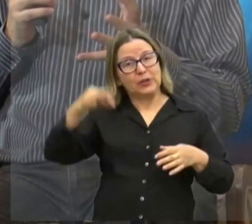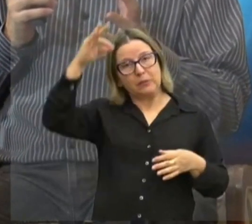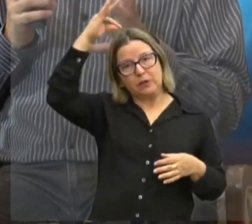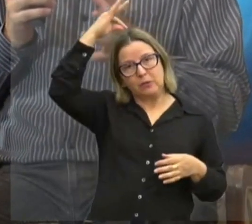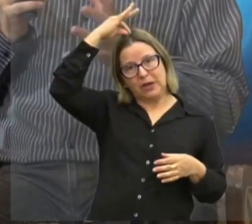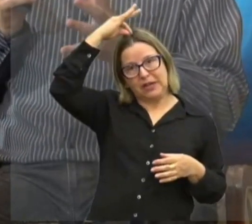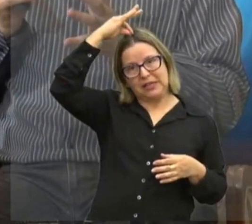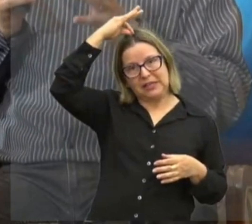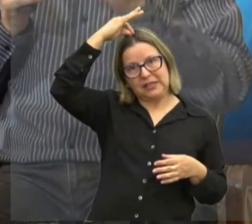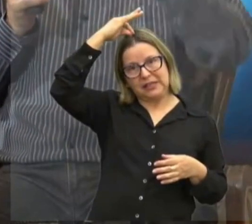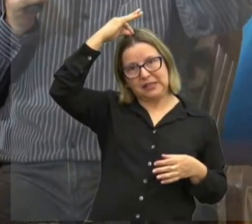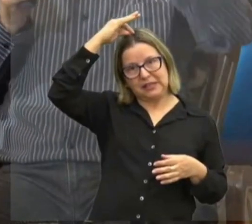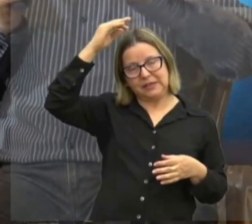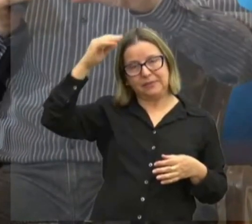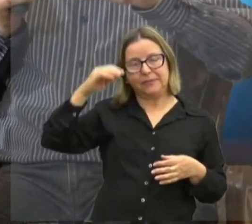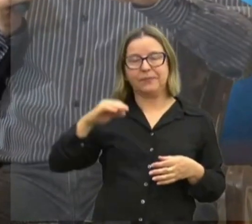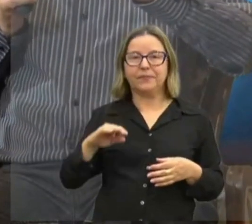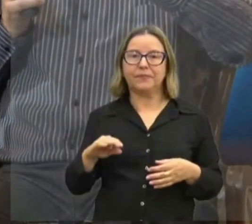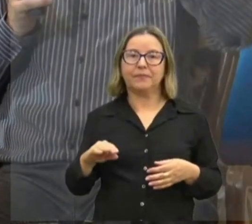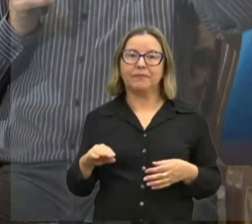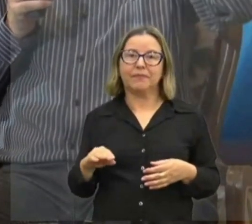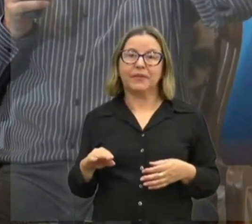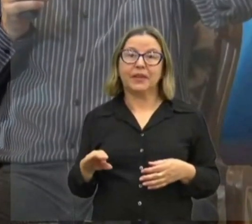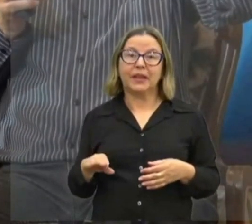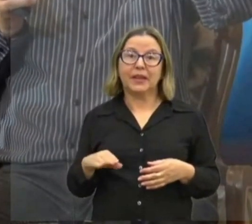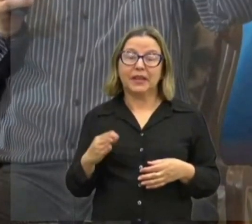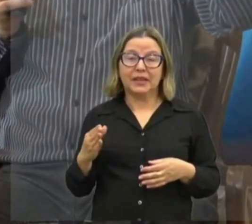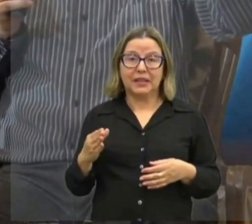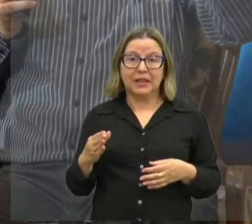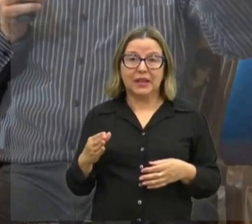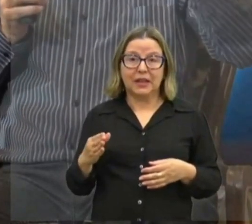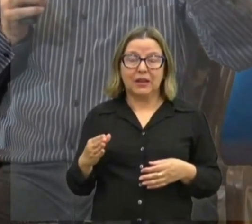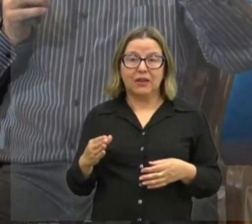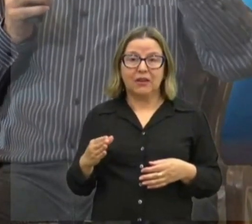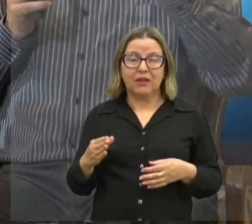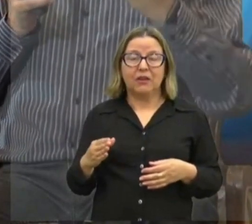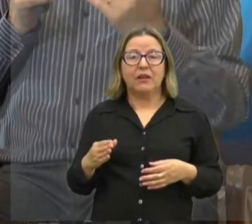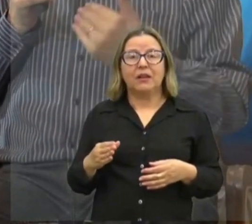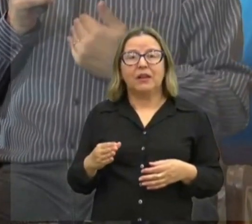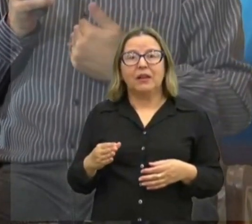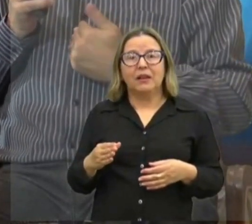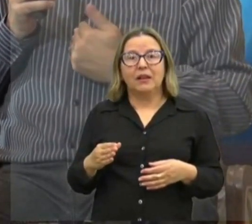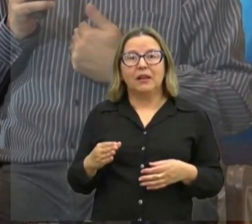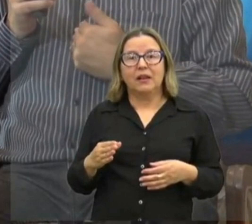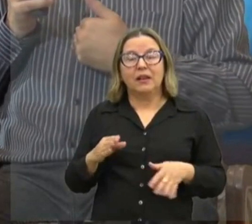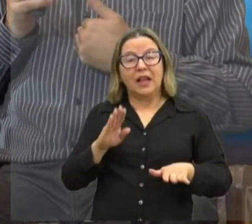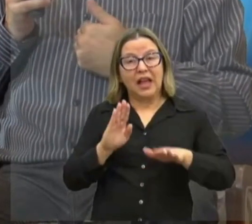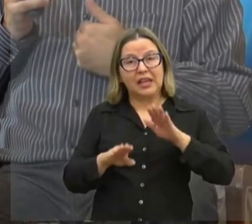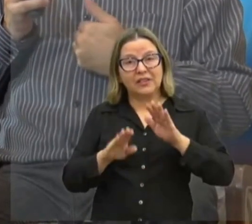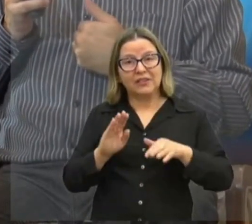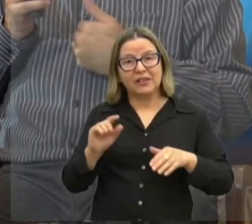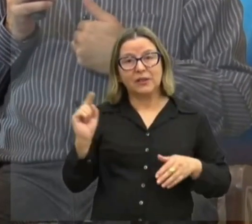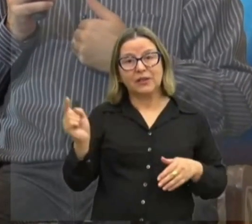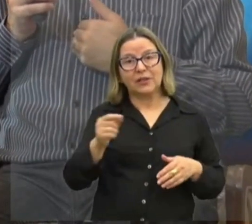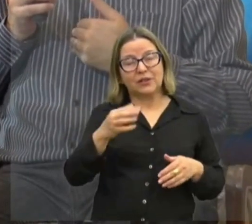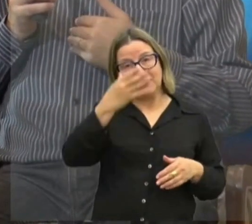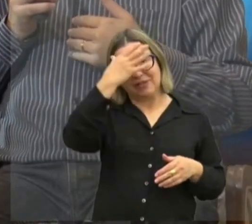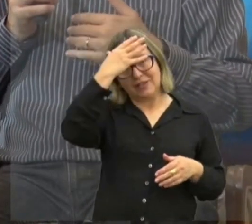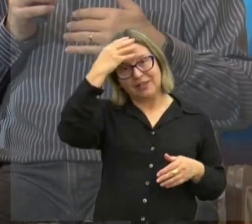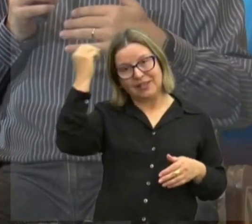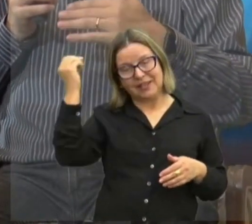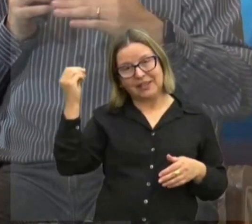nosso olhar muitas vezes escapa da perspectiva eterna e da condição que nós temos em Cristo